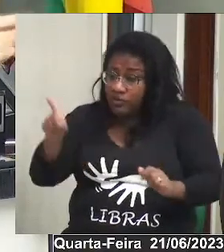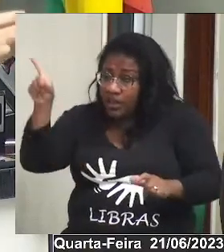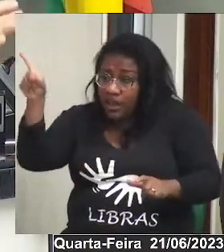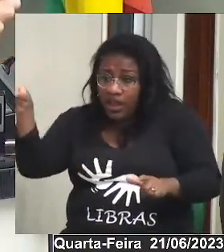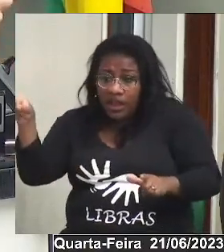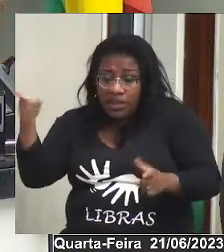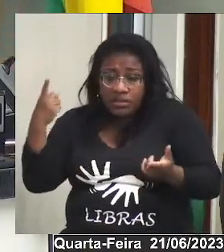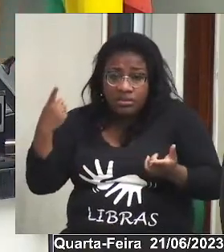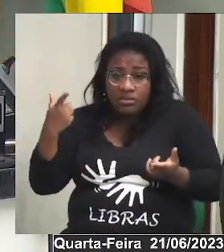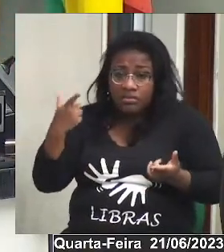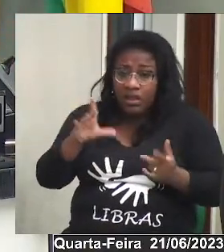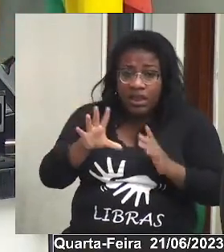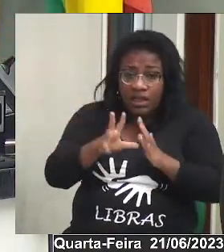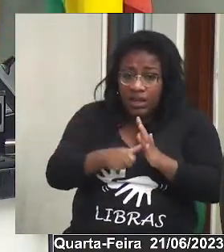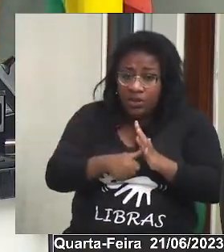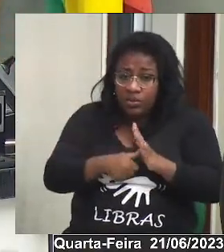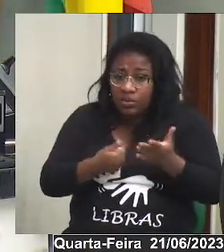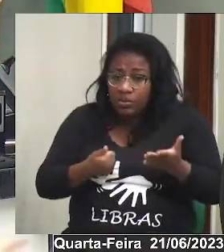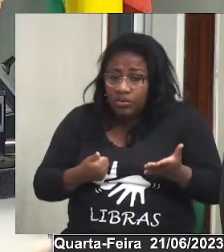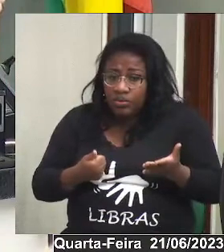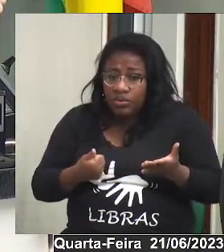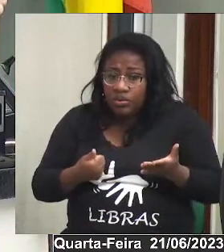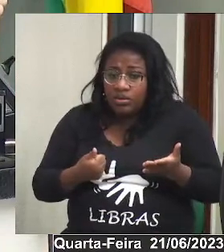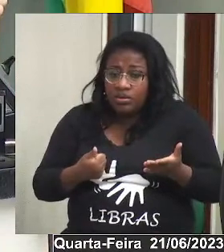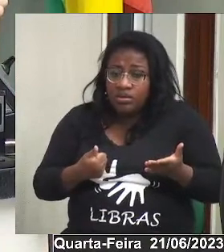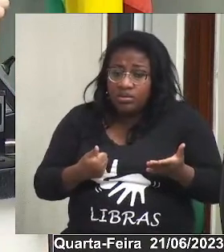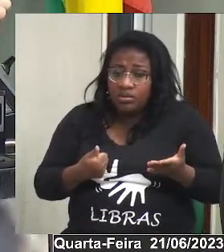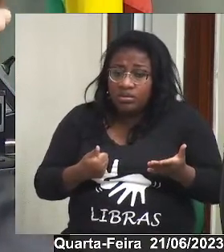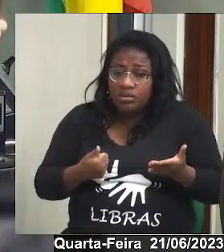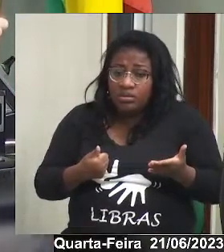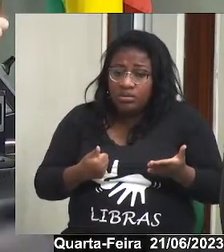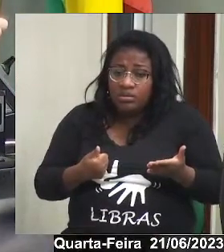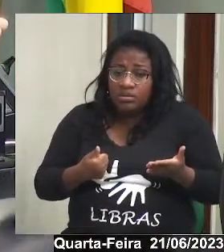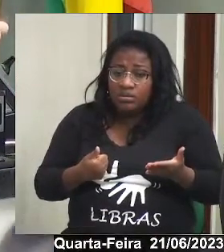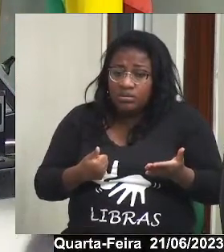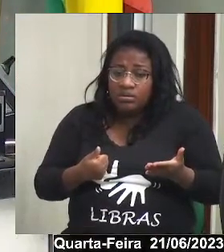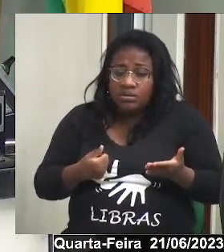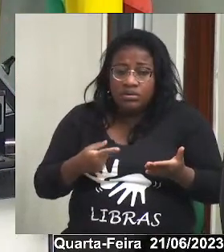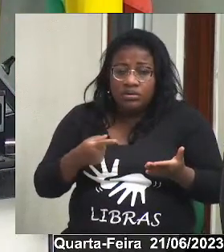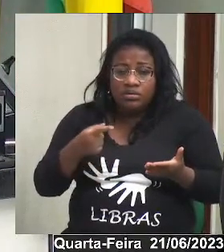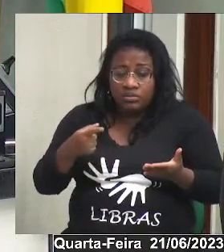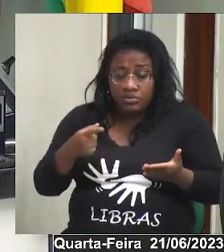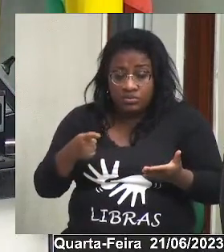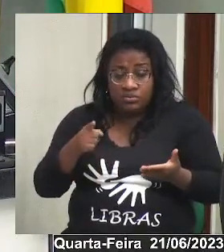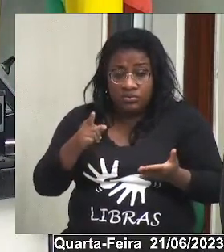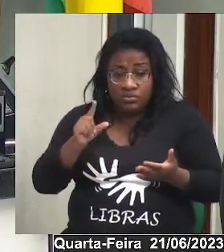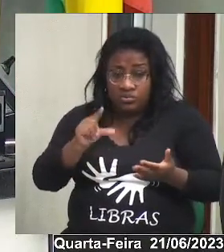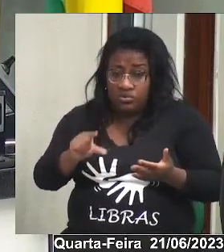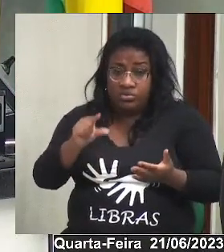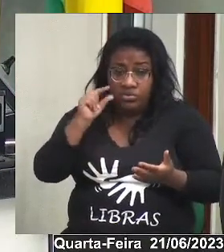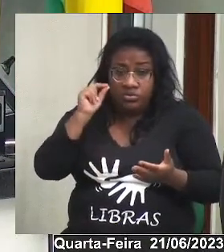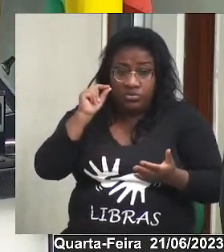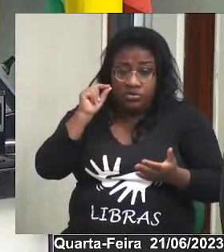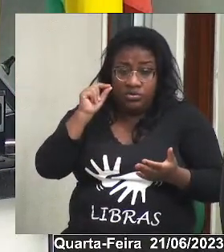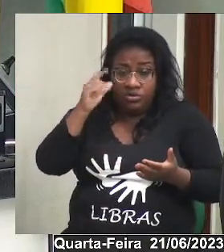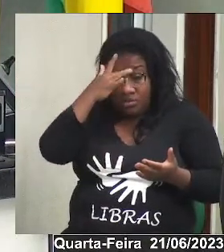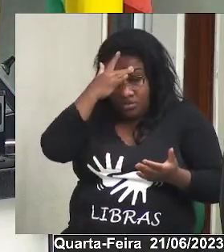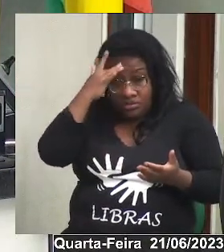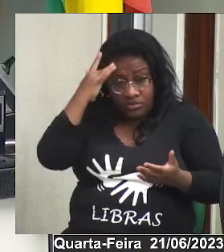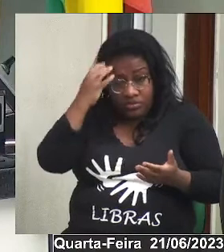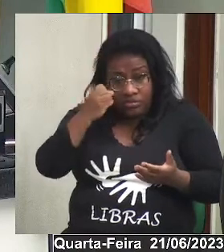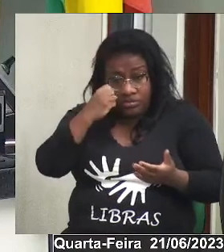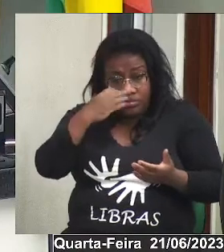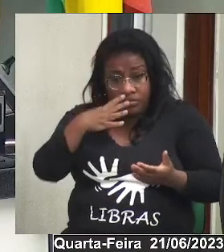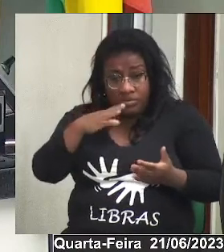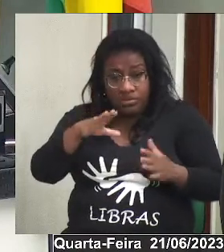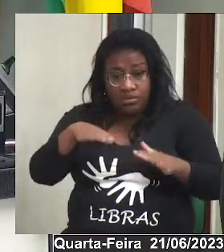não tinha ladrão. Não é possível. Não é possível. O senhor não virou. O senhor teve a escolha do senhor. Ser um